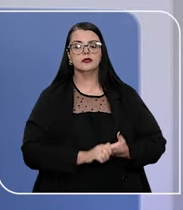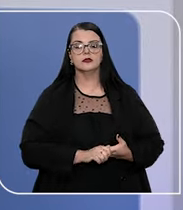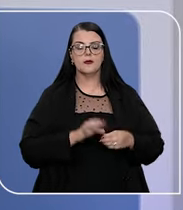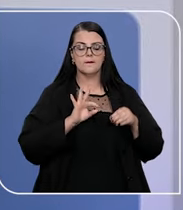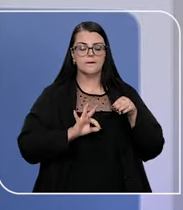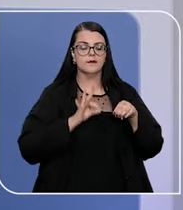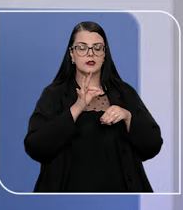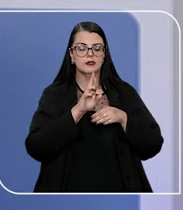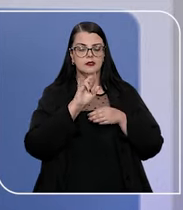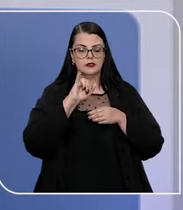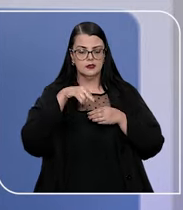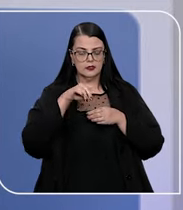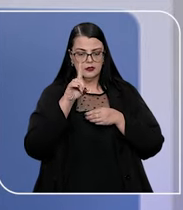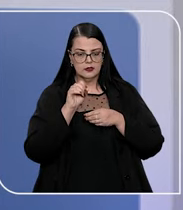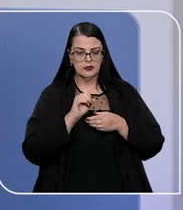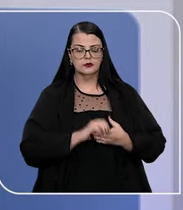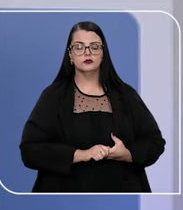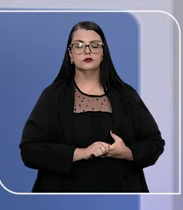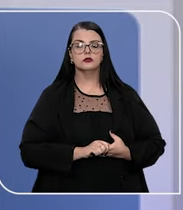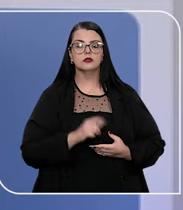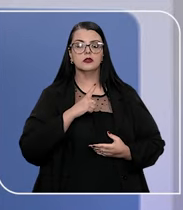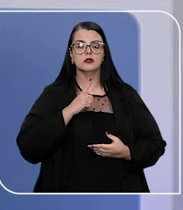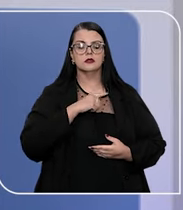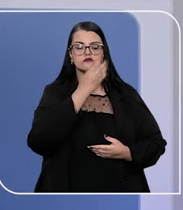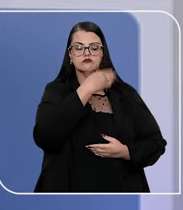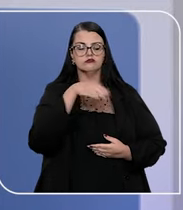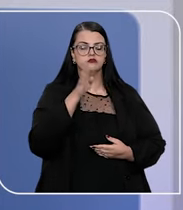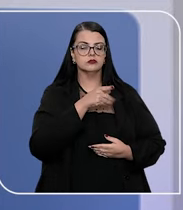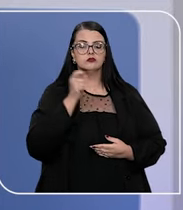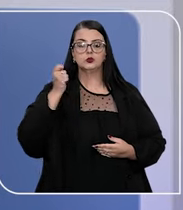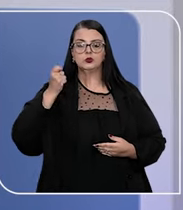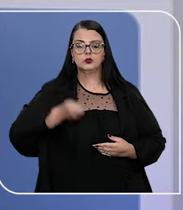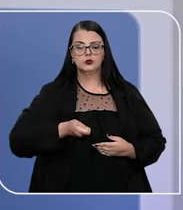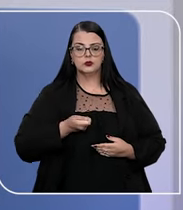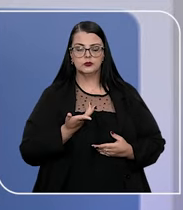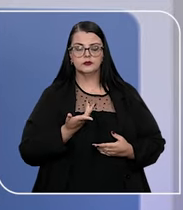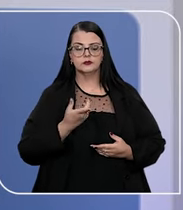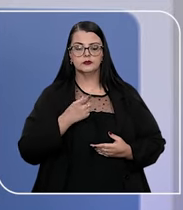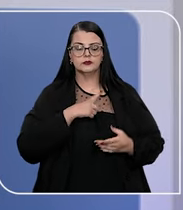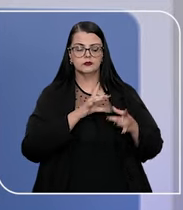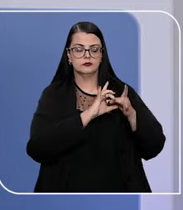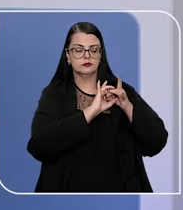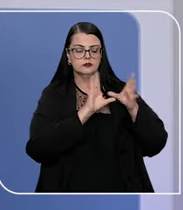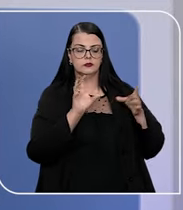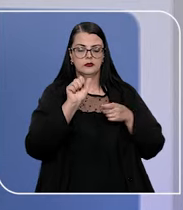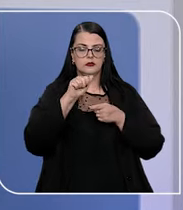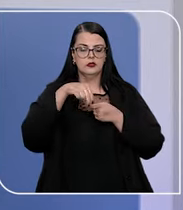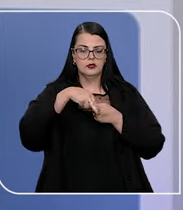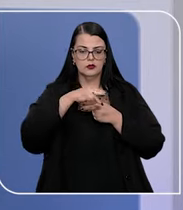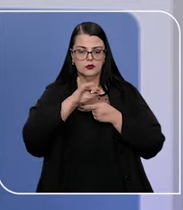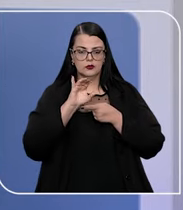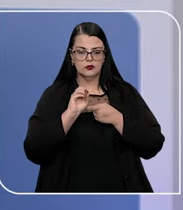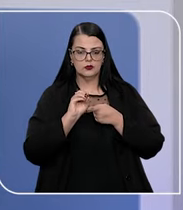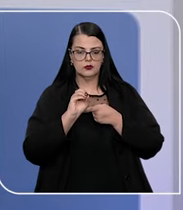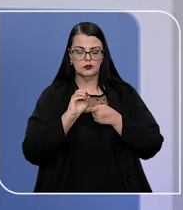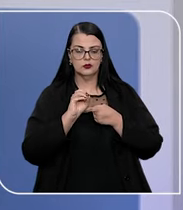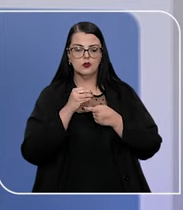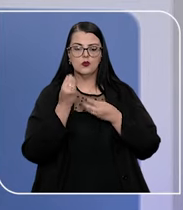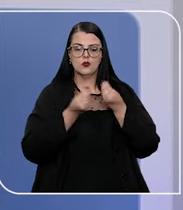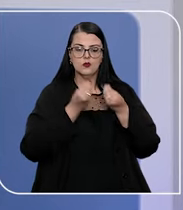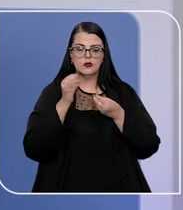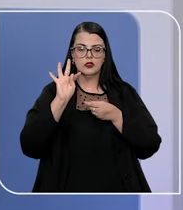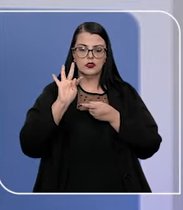o ministro do STJ Reinaldo Soares da Fonseca Suspendeu a decisão que havia determinado a soltura de Antônio Joaquim da